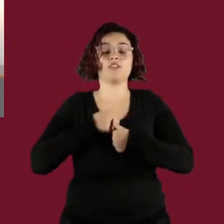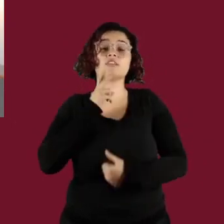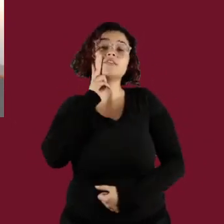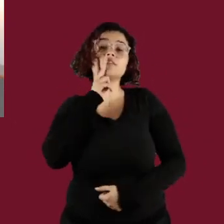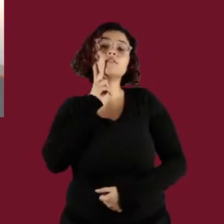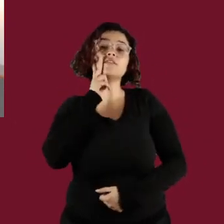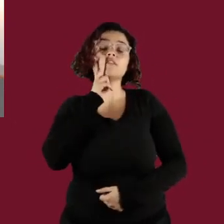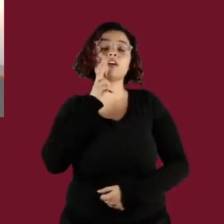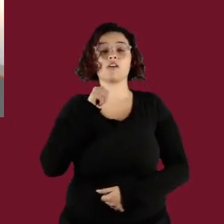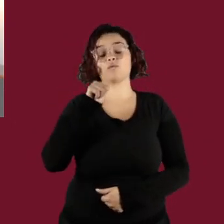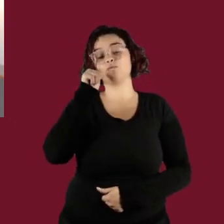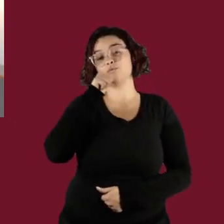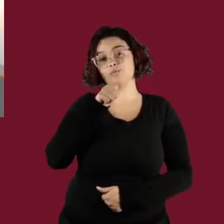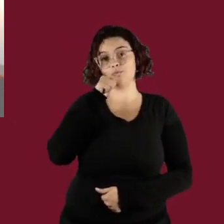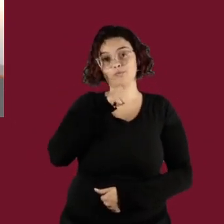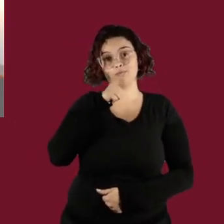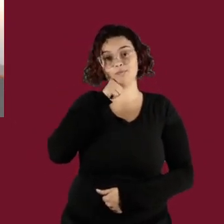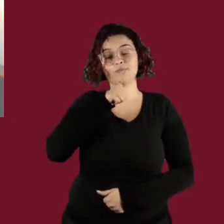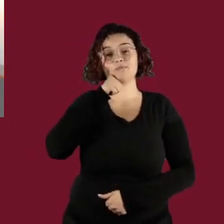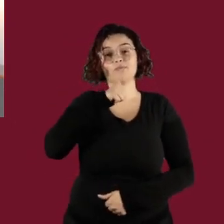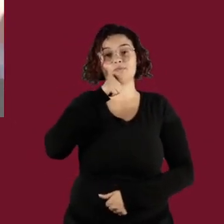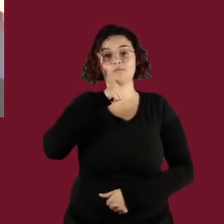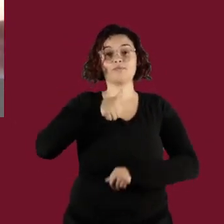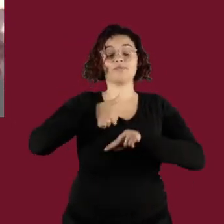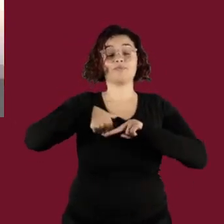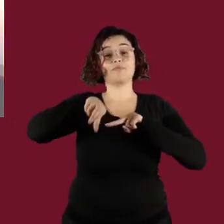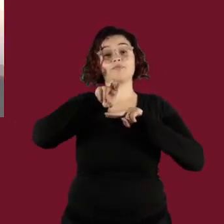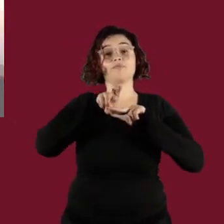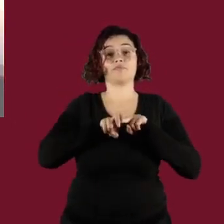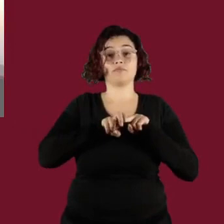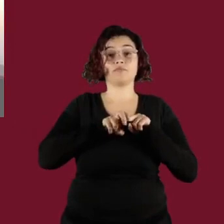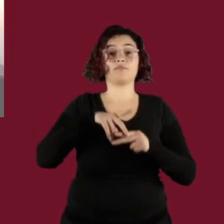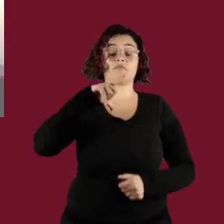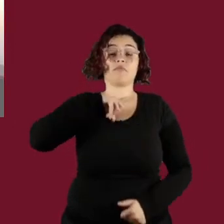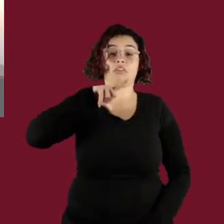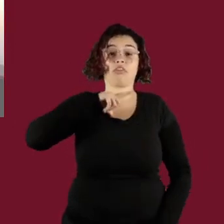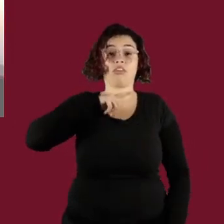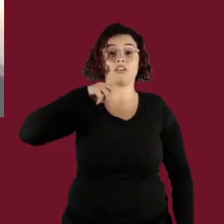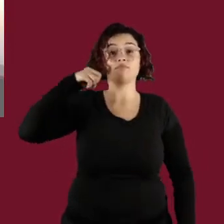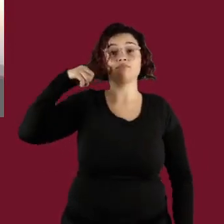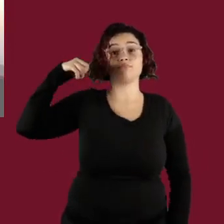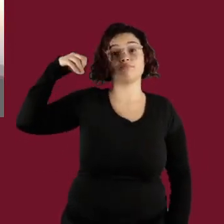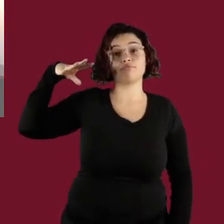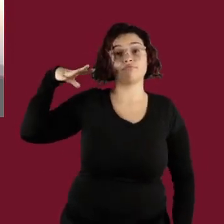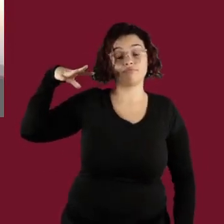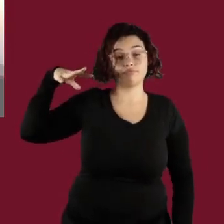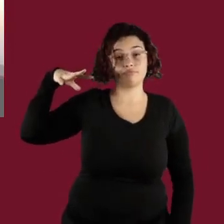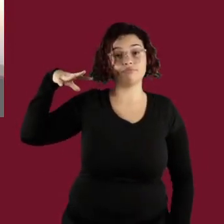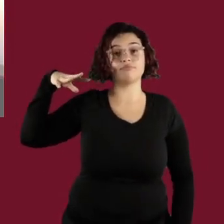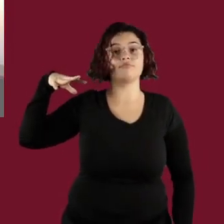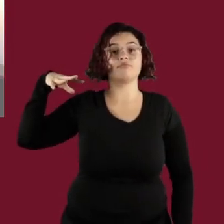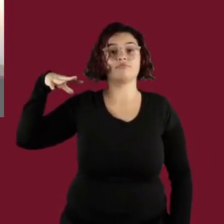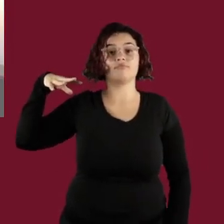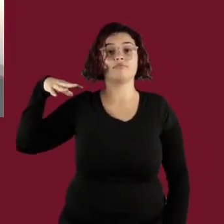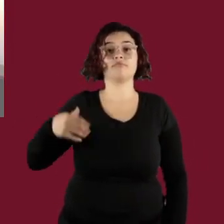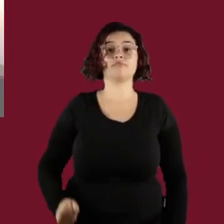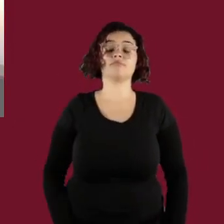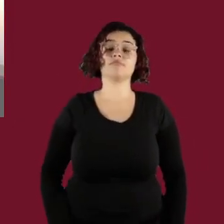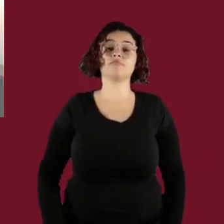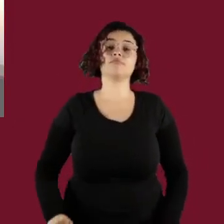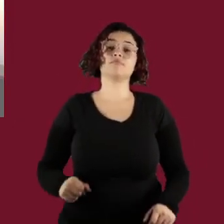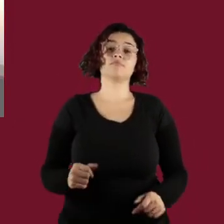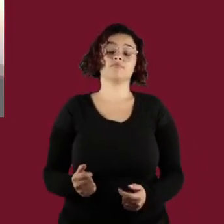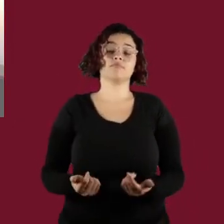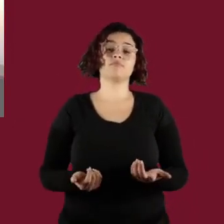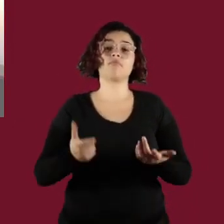uma mulher. E estou sentada aqui, à minha esquerda tem uma luminária, que acho que vocês não estão vendo bem. Mas estou aqui a